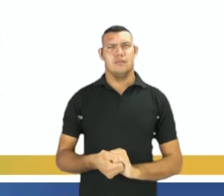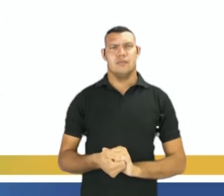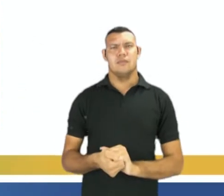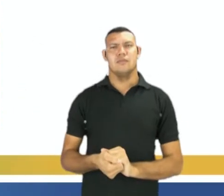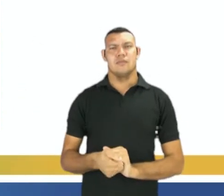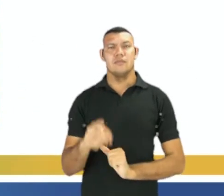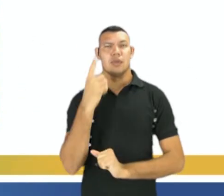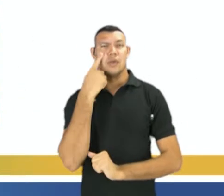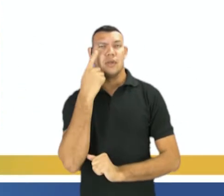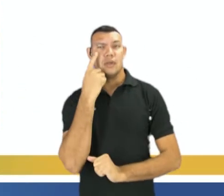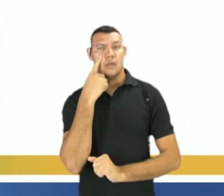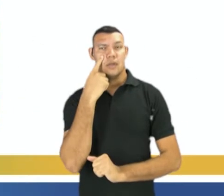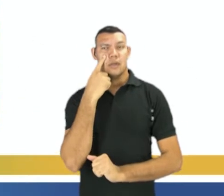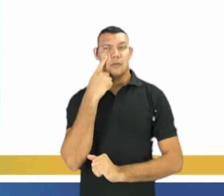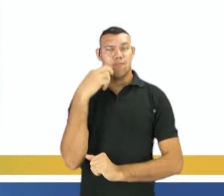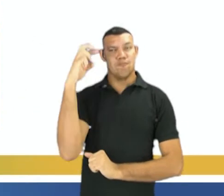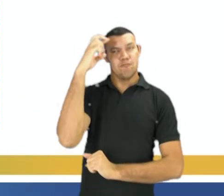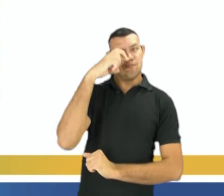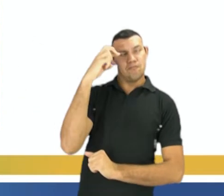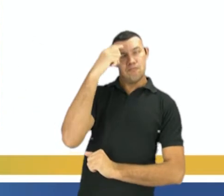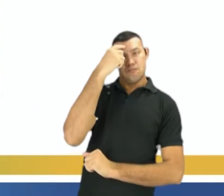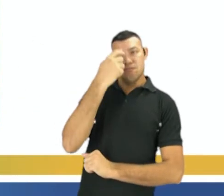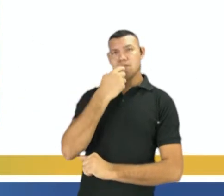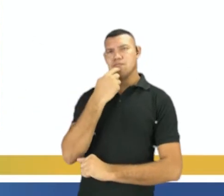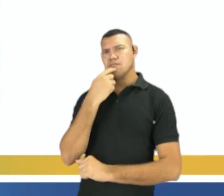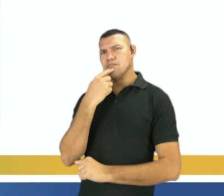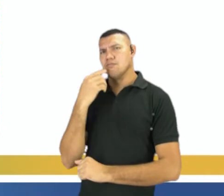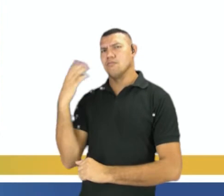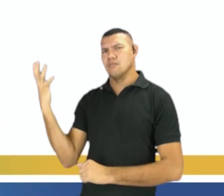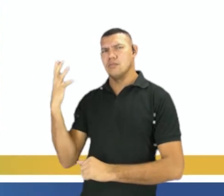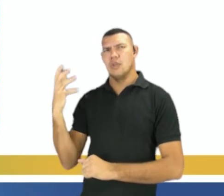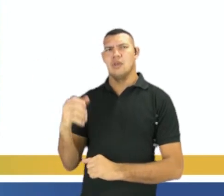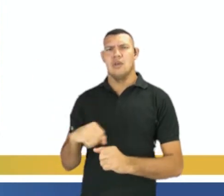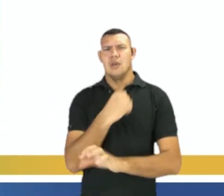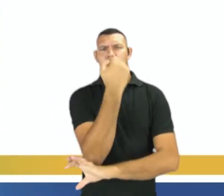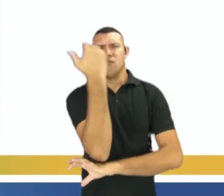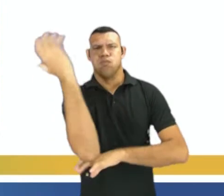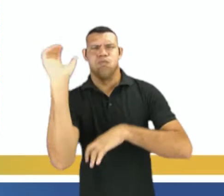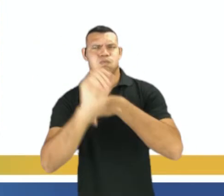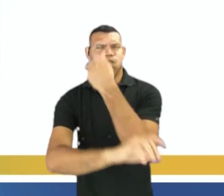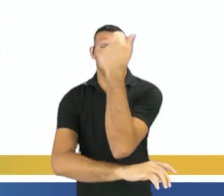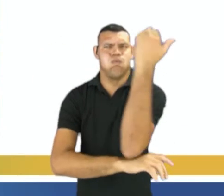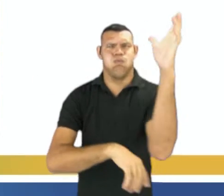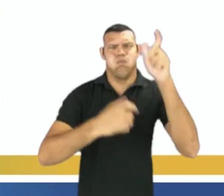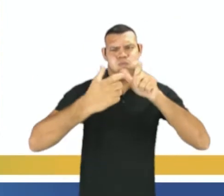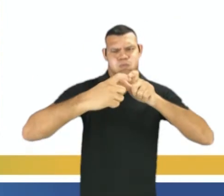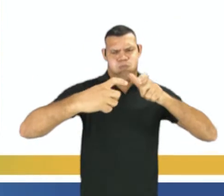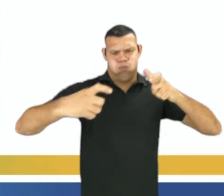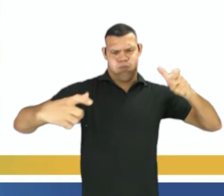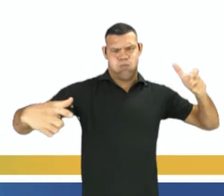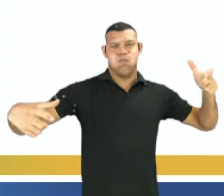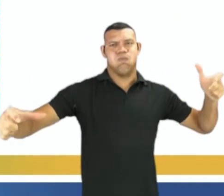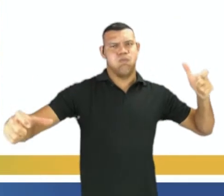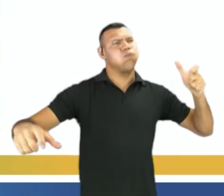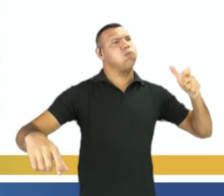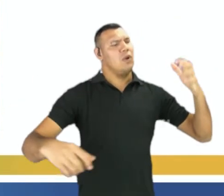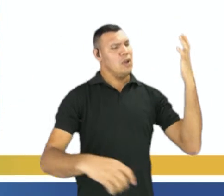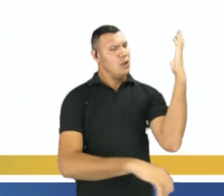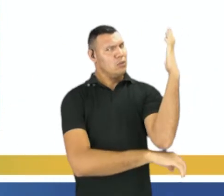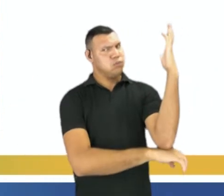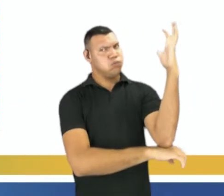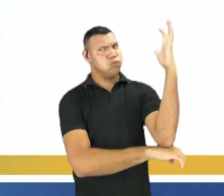como podemos observar nessa imagem, né, uma vasta floresta amazônica. Então, na floresta amazônica, o clima predominante é o